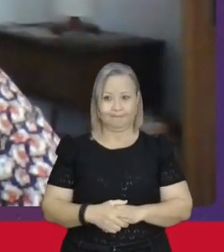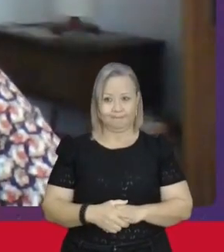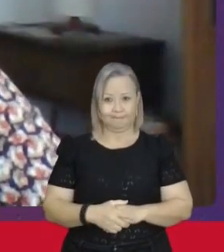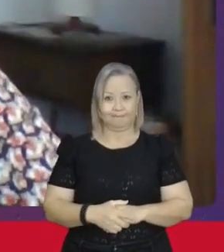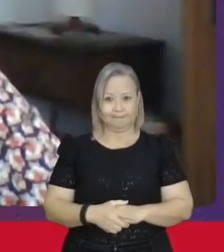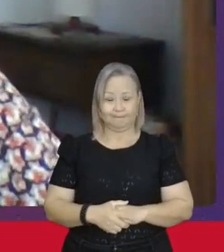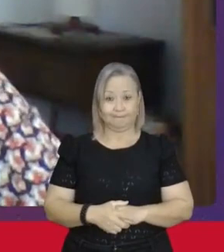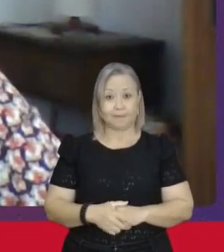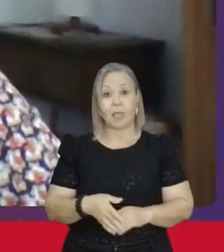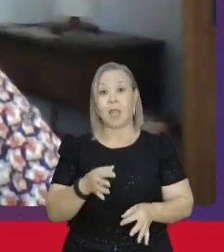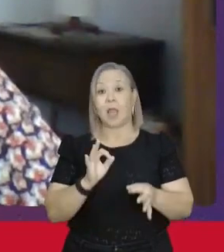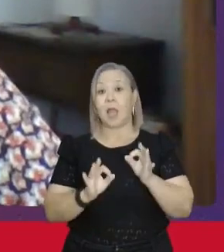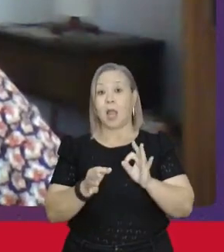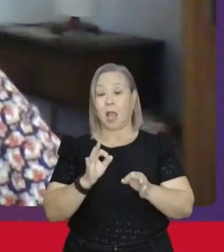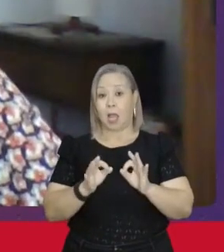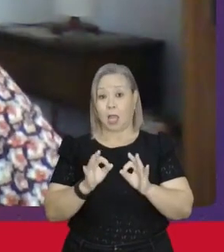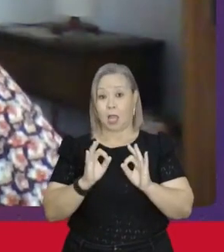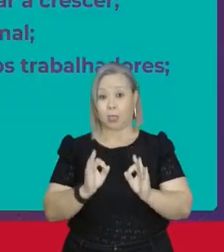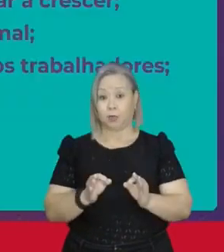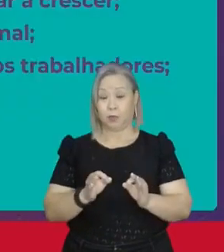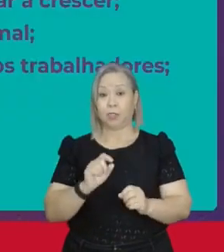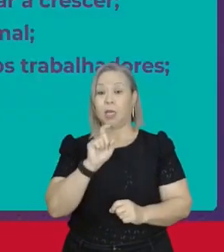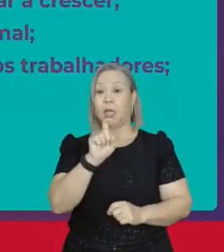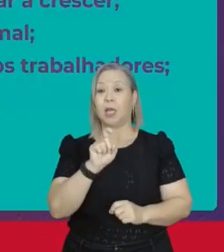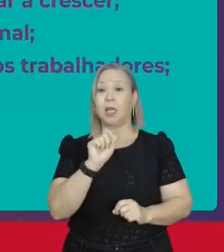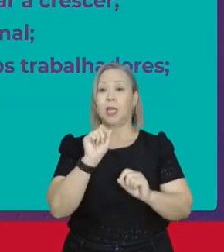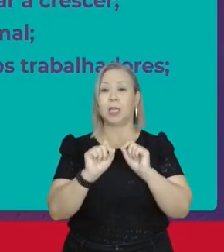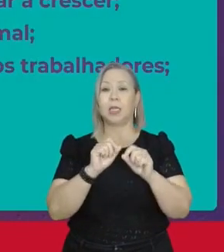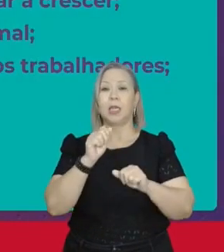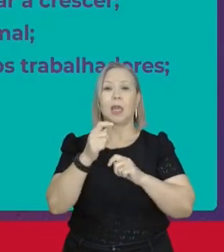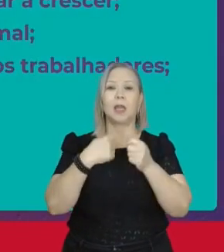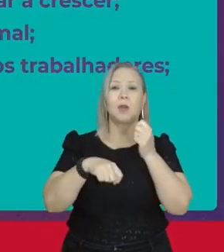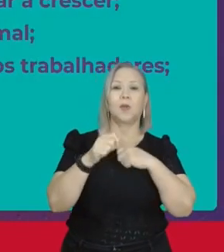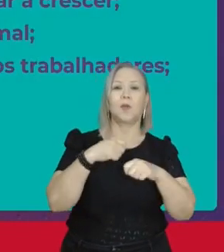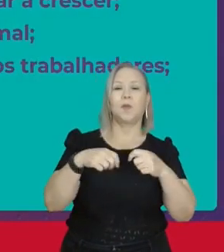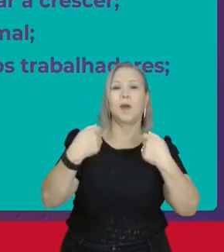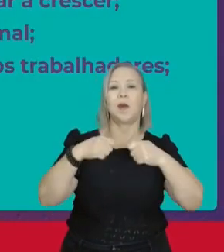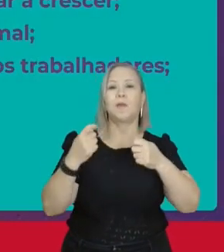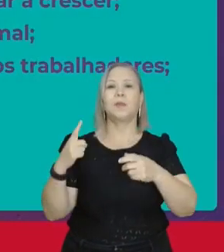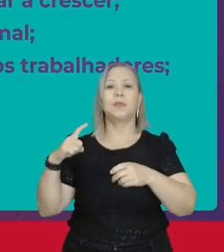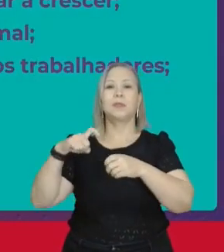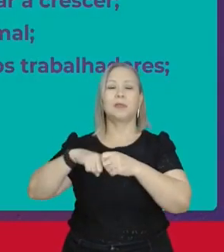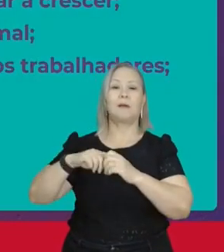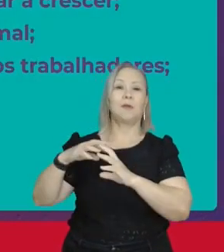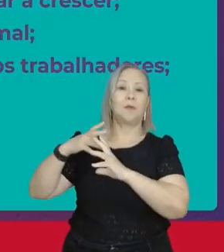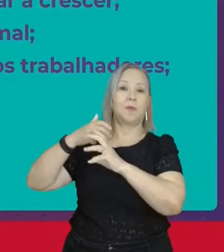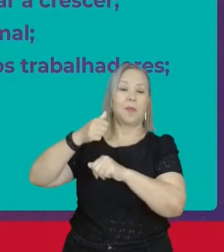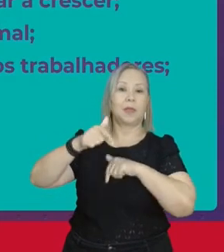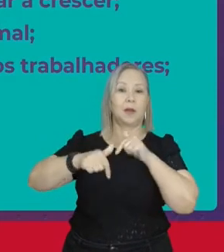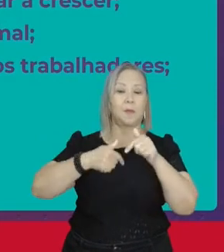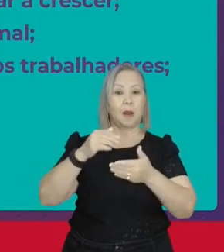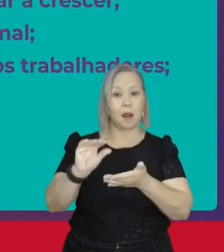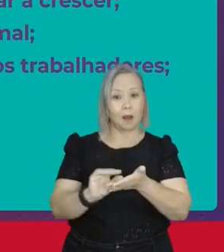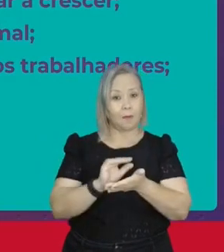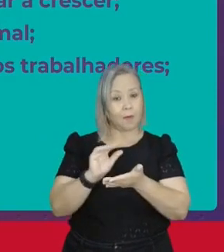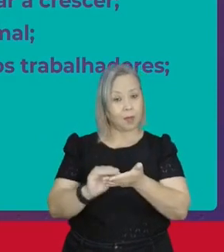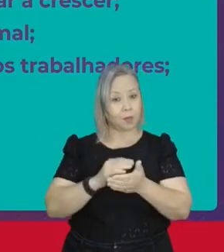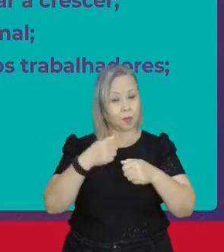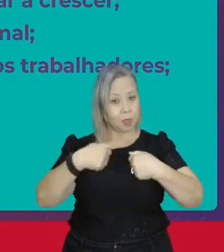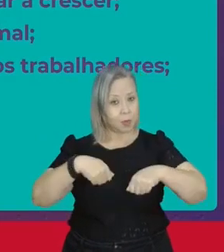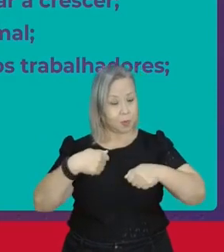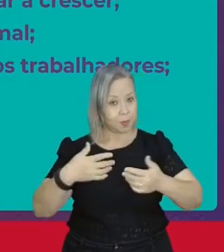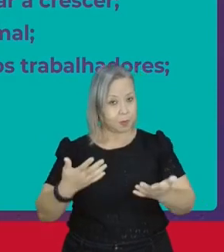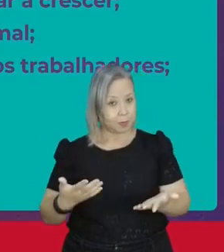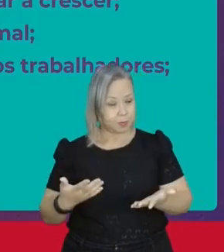A justificativa era de que a economia precisava recuperar empregos, investimentos, e